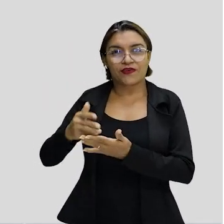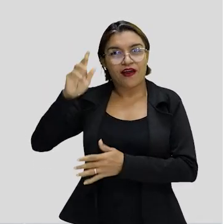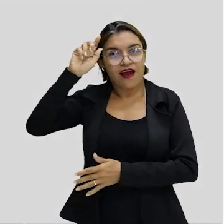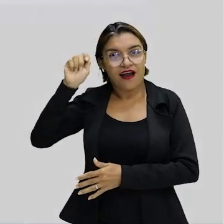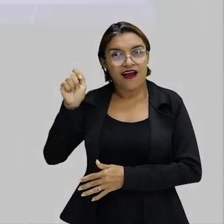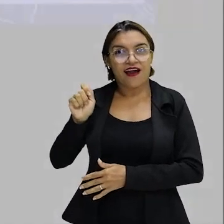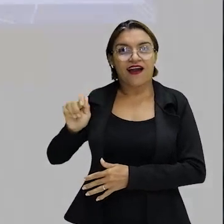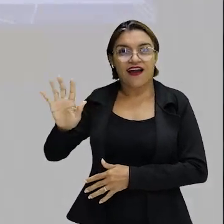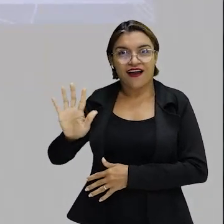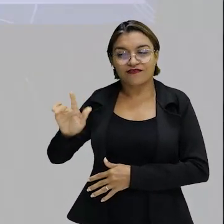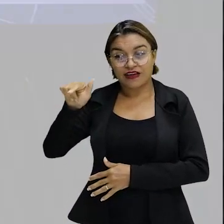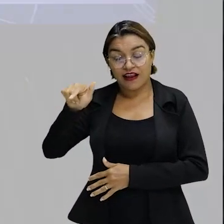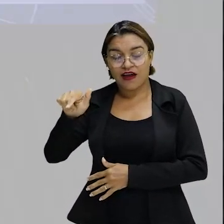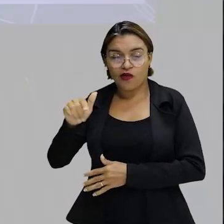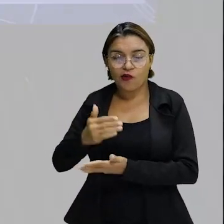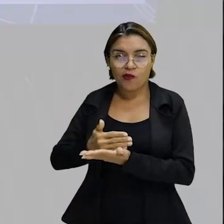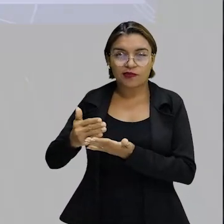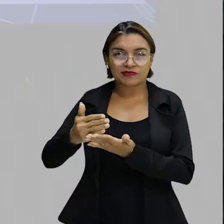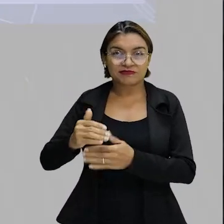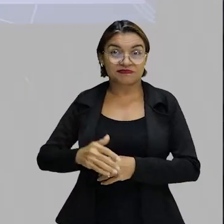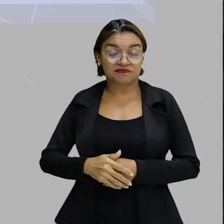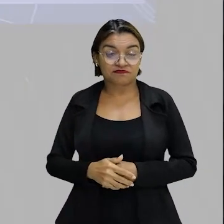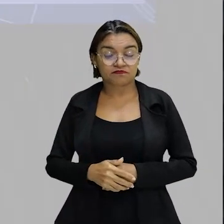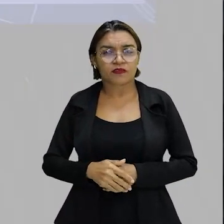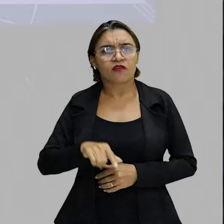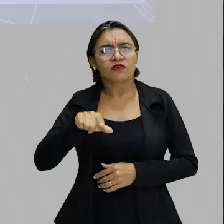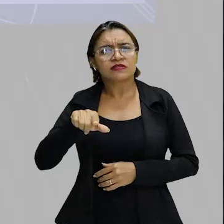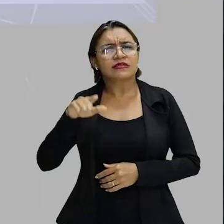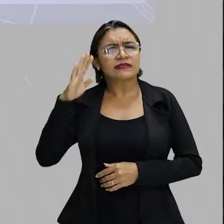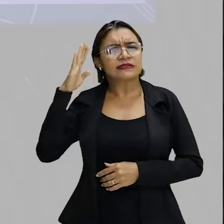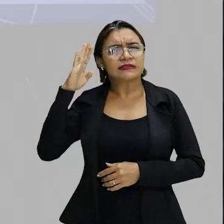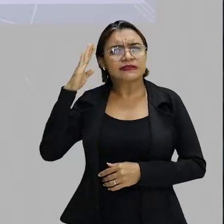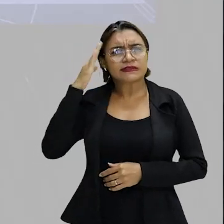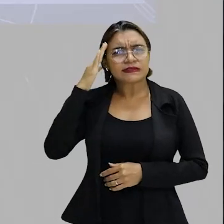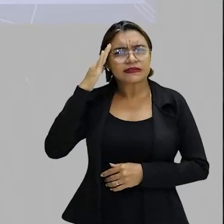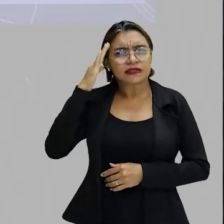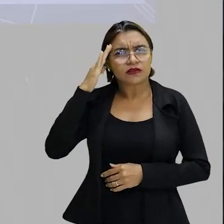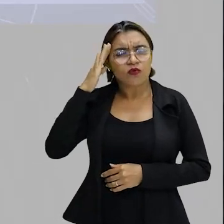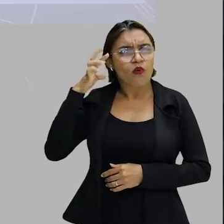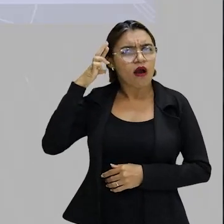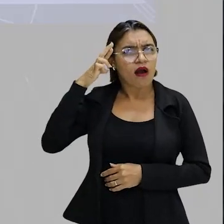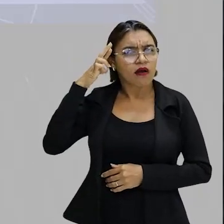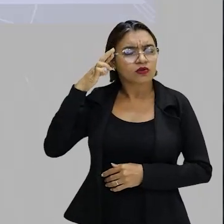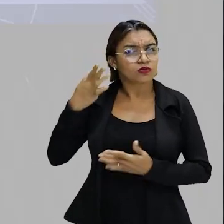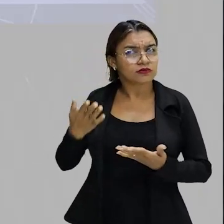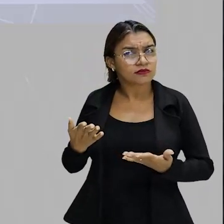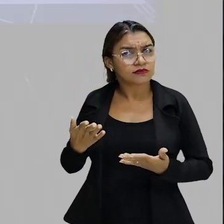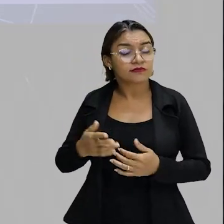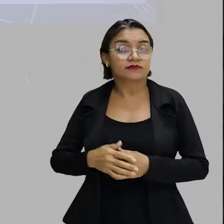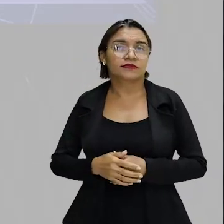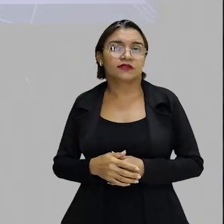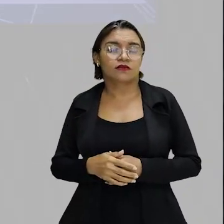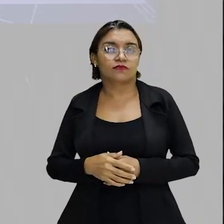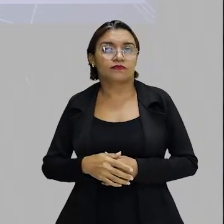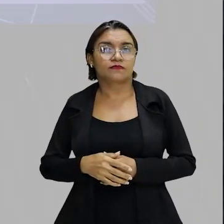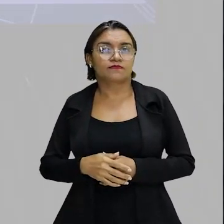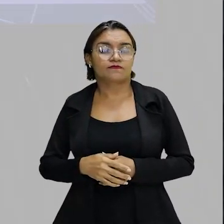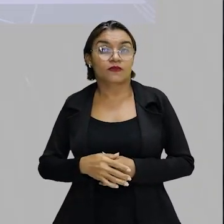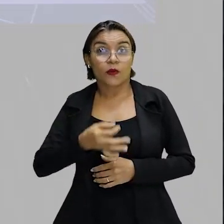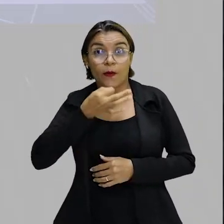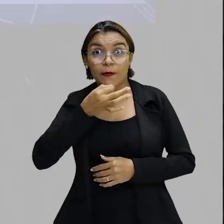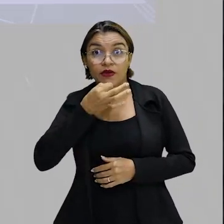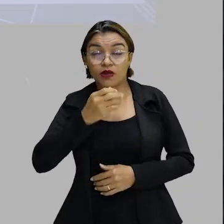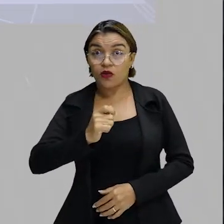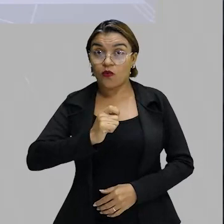África. Até aí, tudo bem? Deu para compreender aí o raciocínio? Então, de acordo com os antropólogos, o